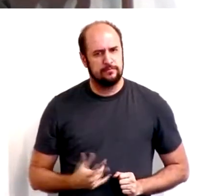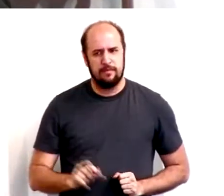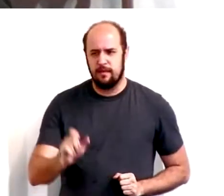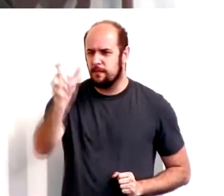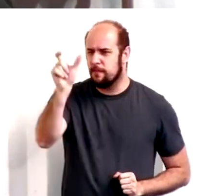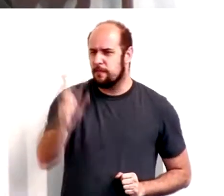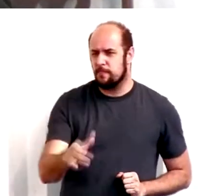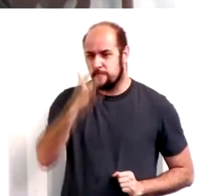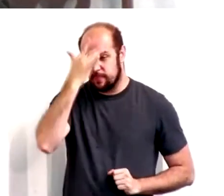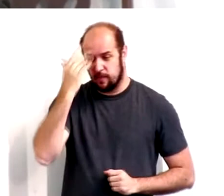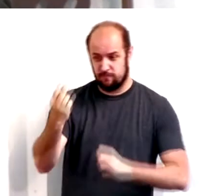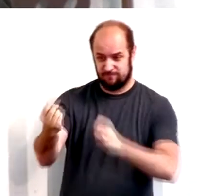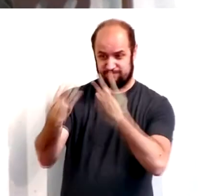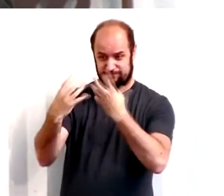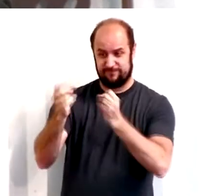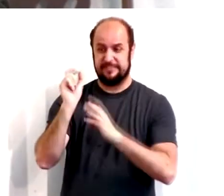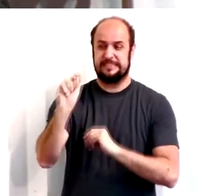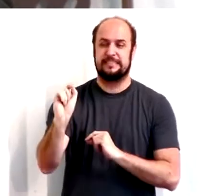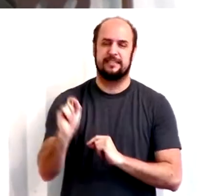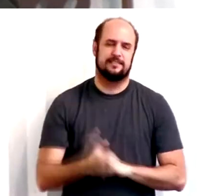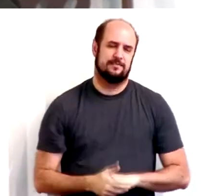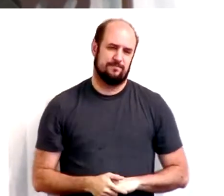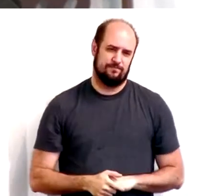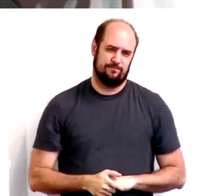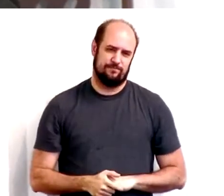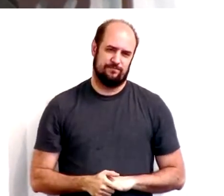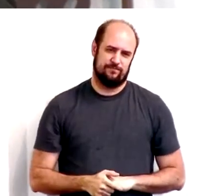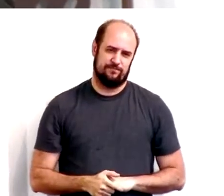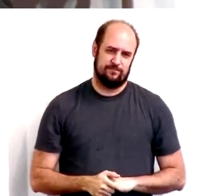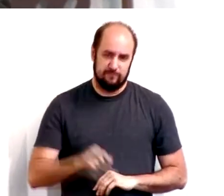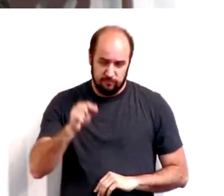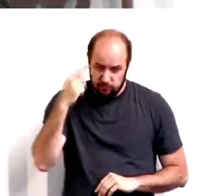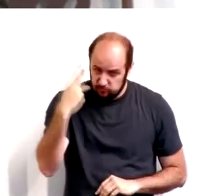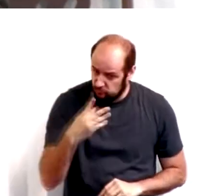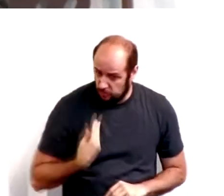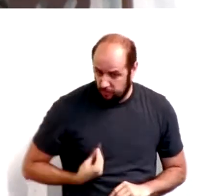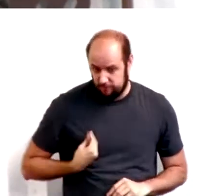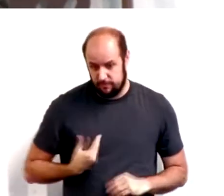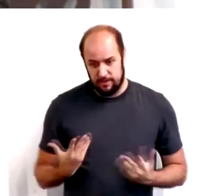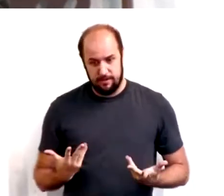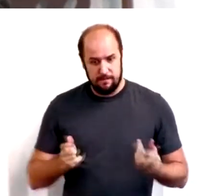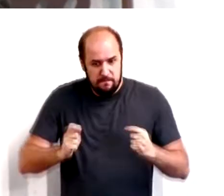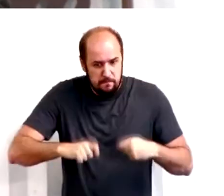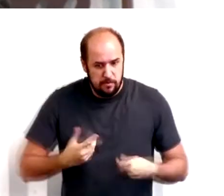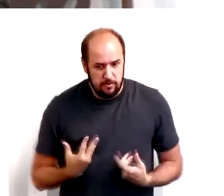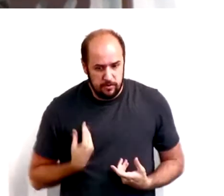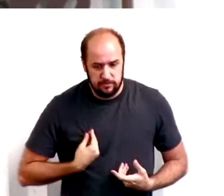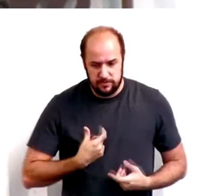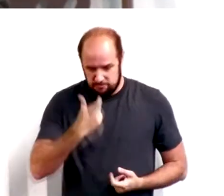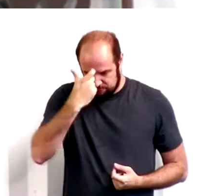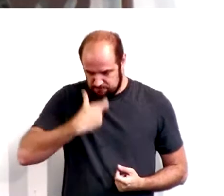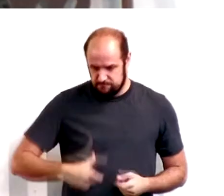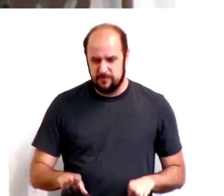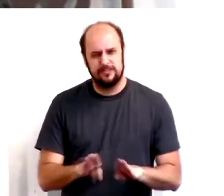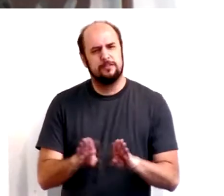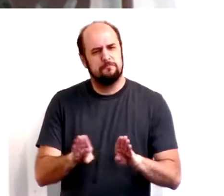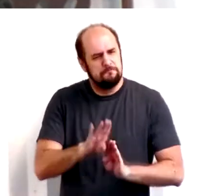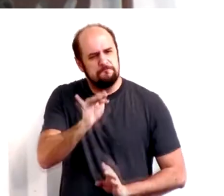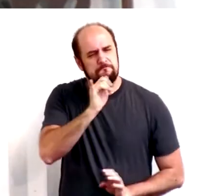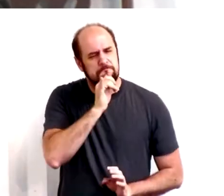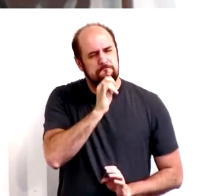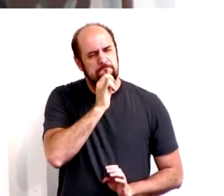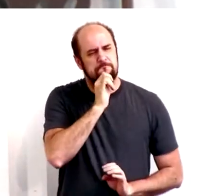te instruir em discipulado, para você ser também